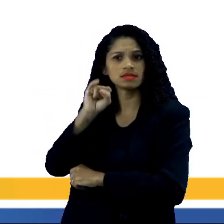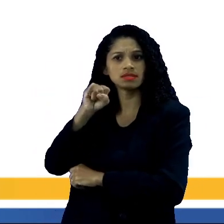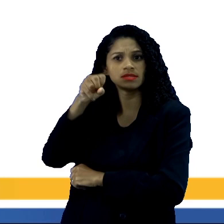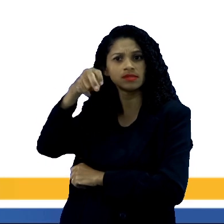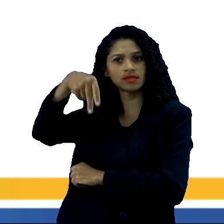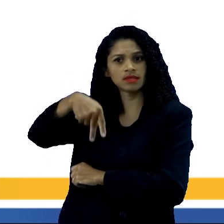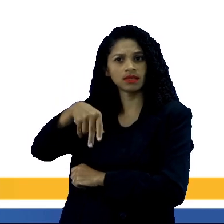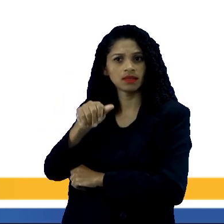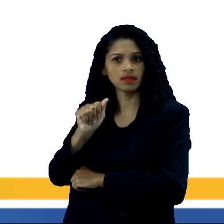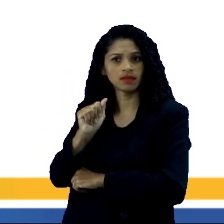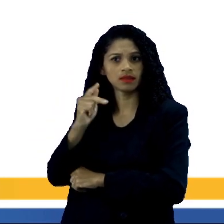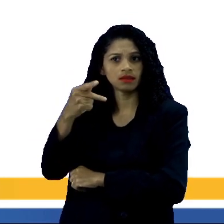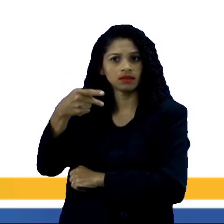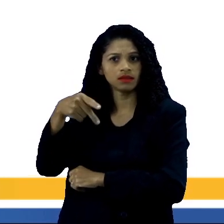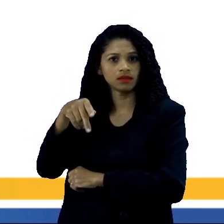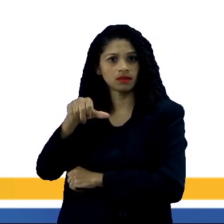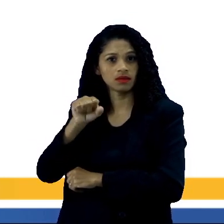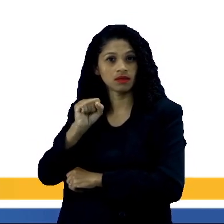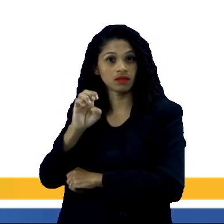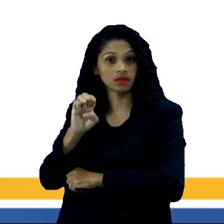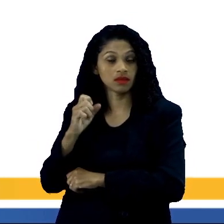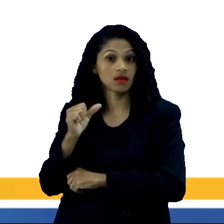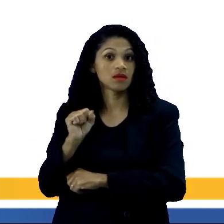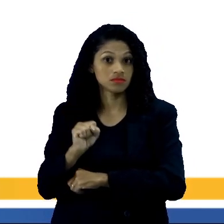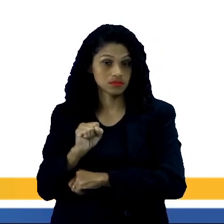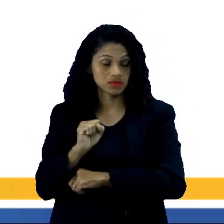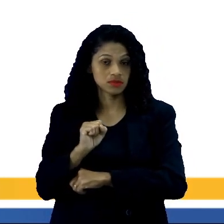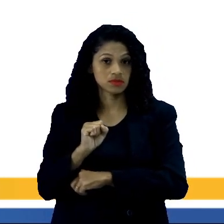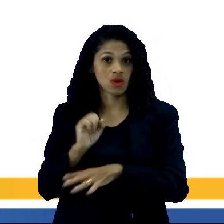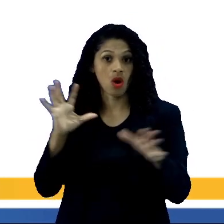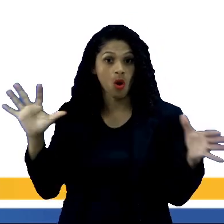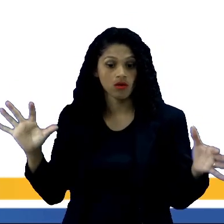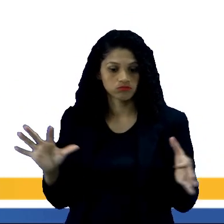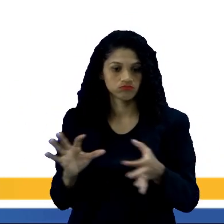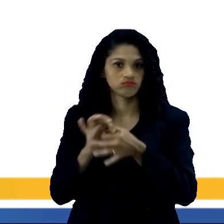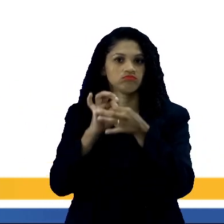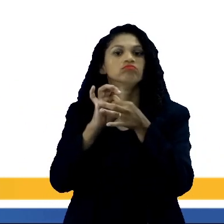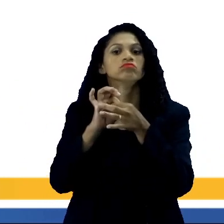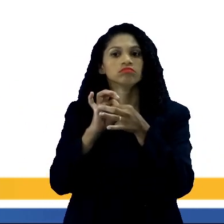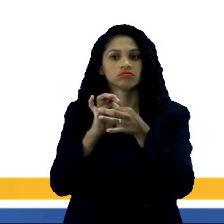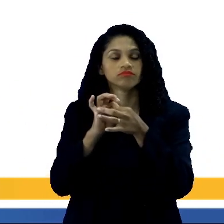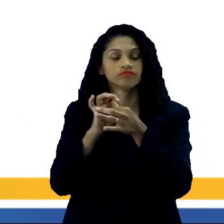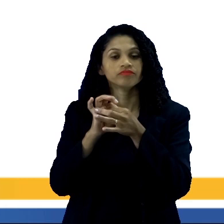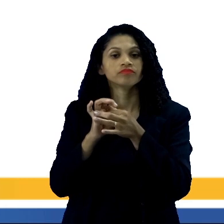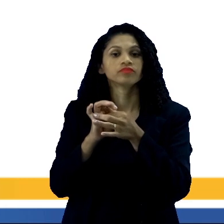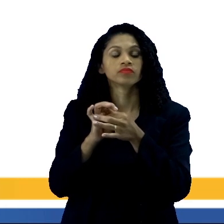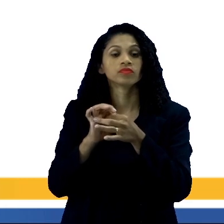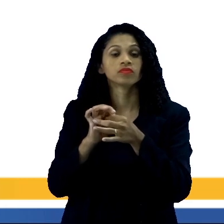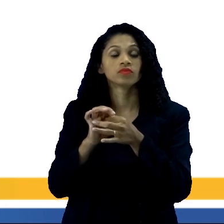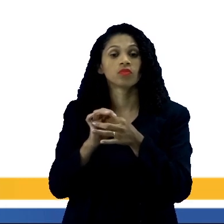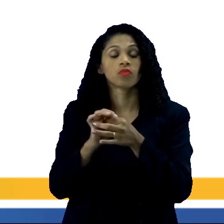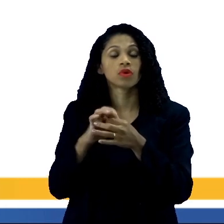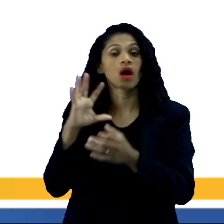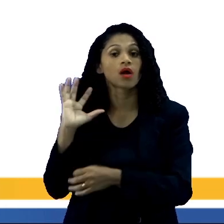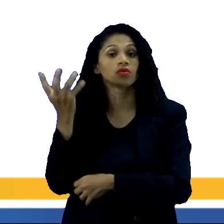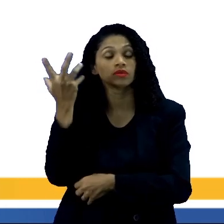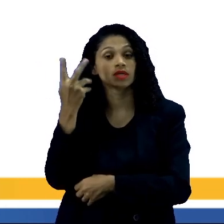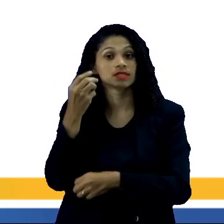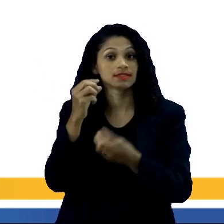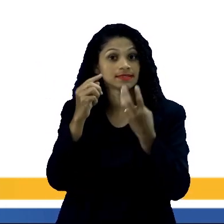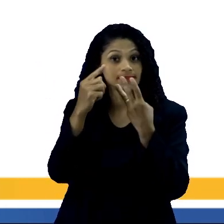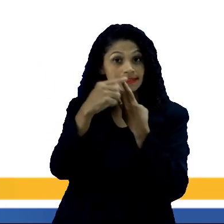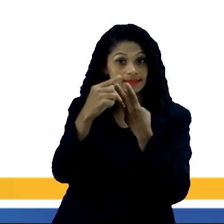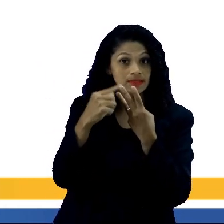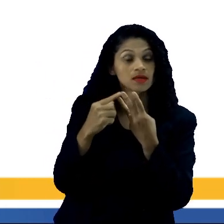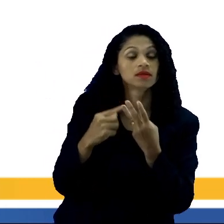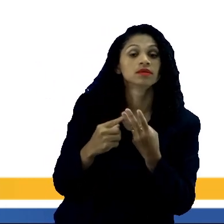nervosos? Primeiro, vocês têm que ver que essas sinapses são conexões. E essas conexões podem se dar de três formas.